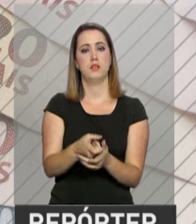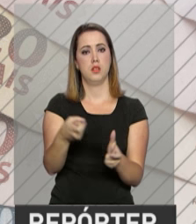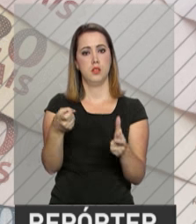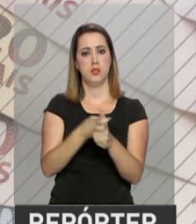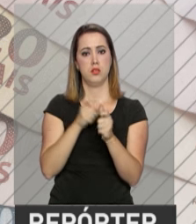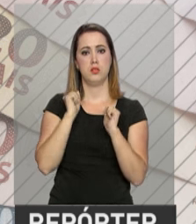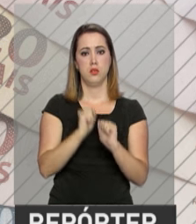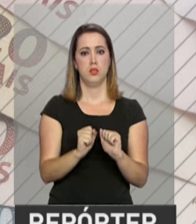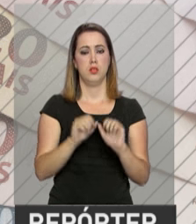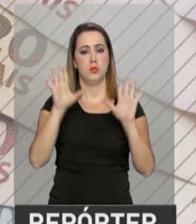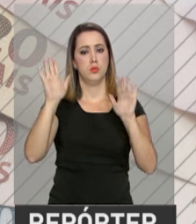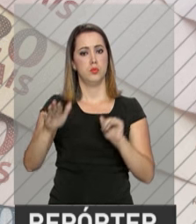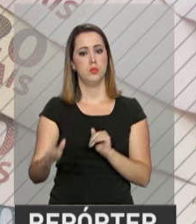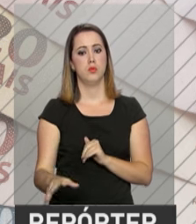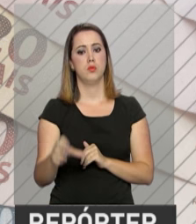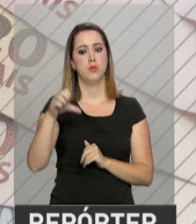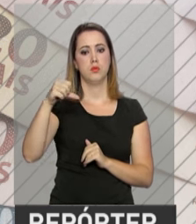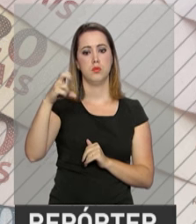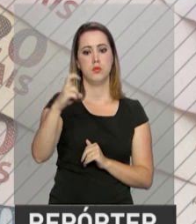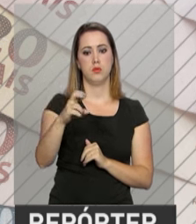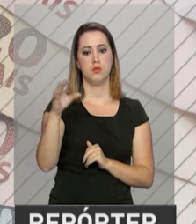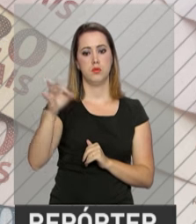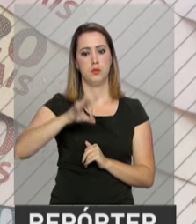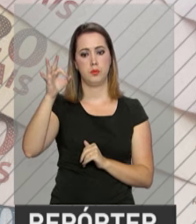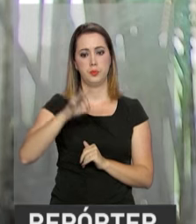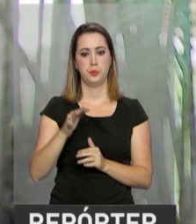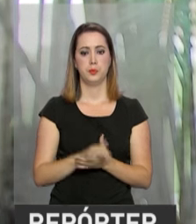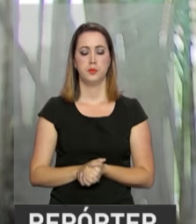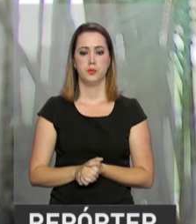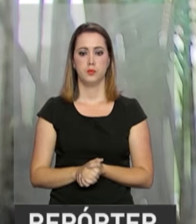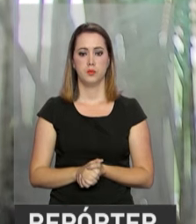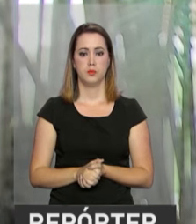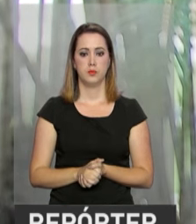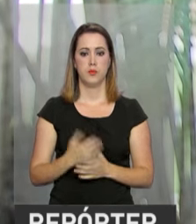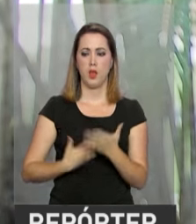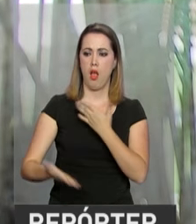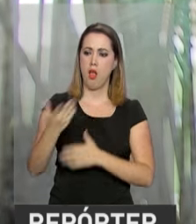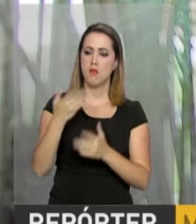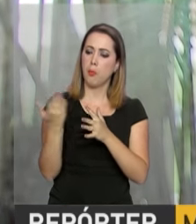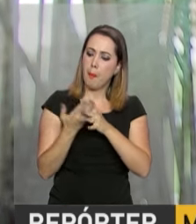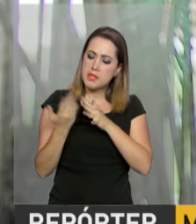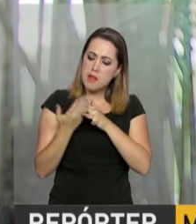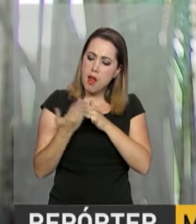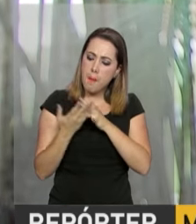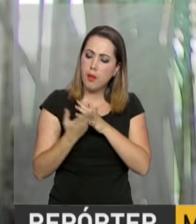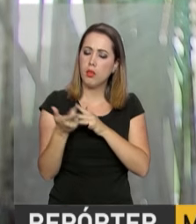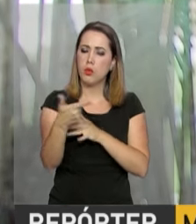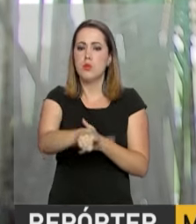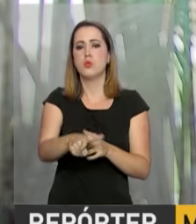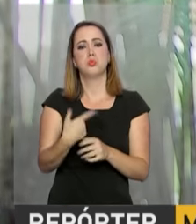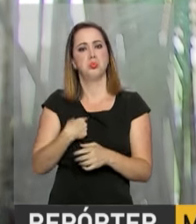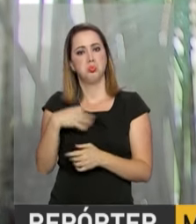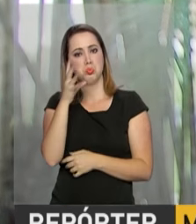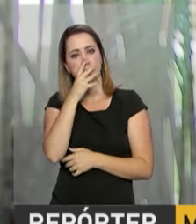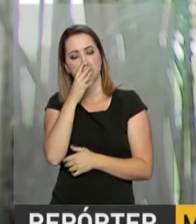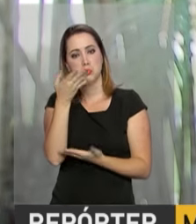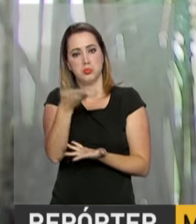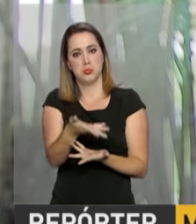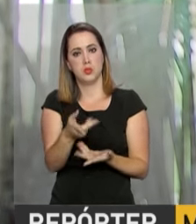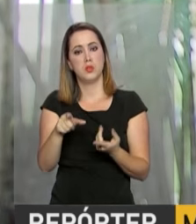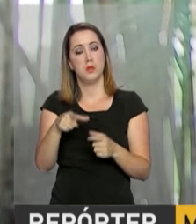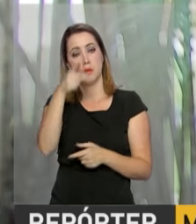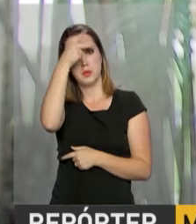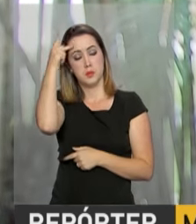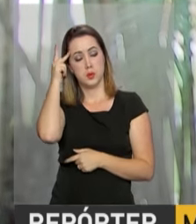pode contar com descontos de até 95% a renegociação em condições bastante interessantes principalmente pros